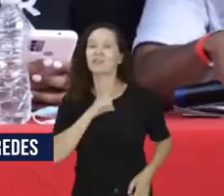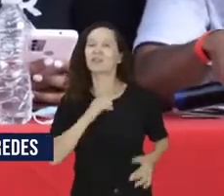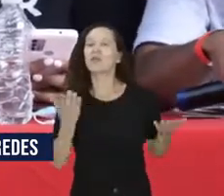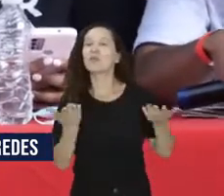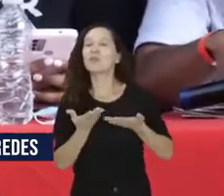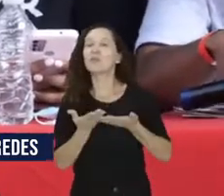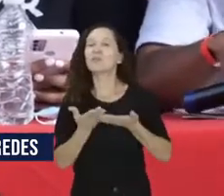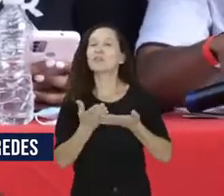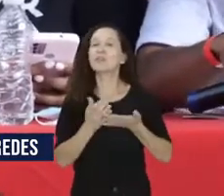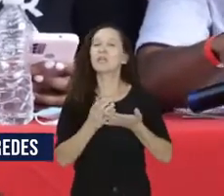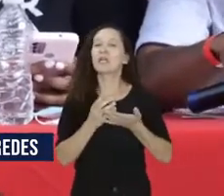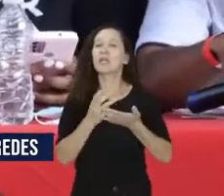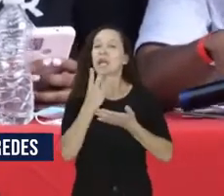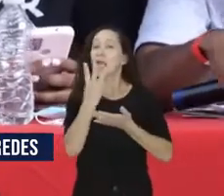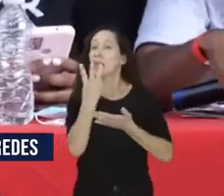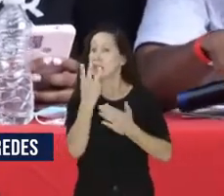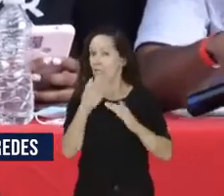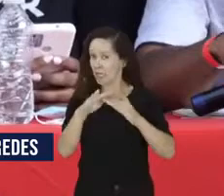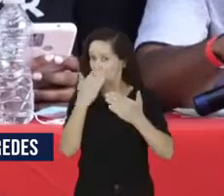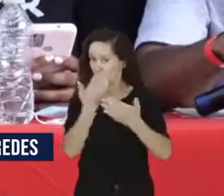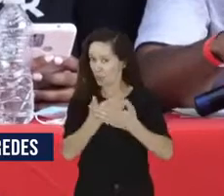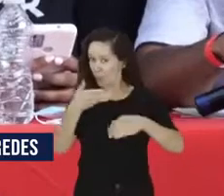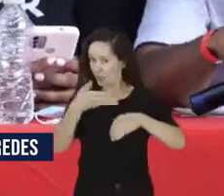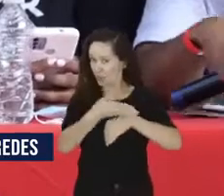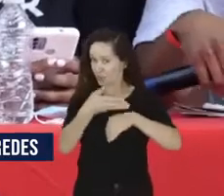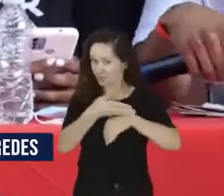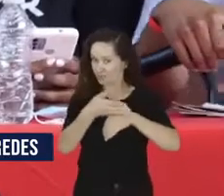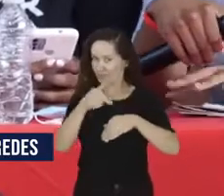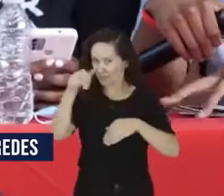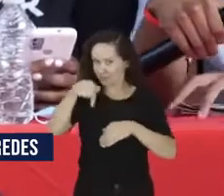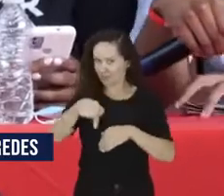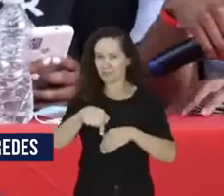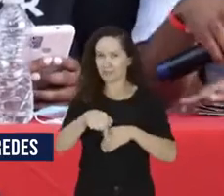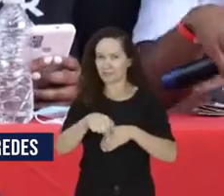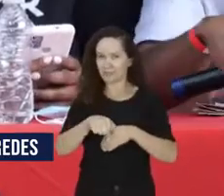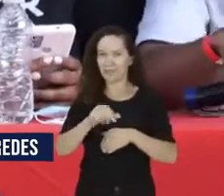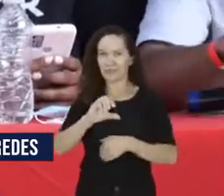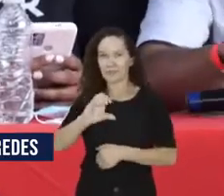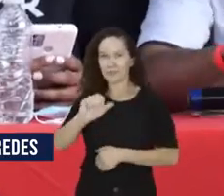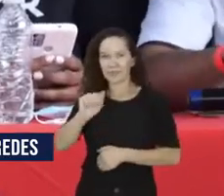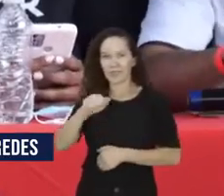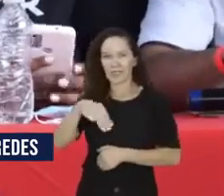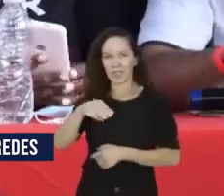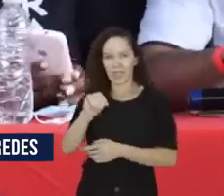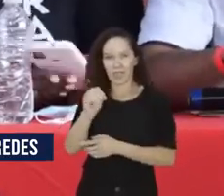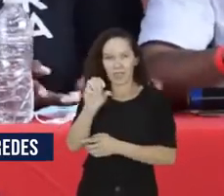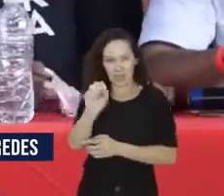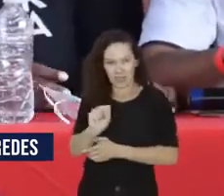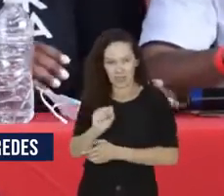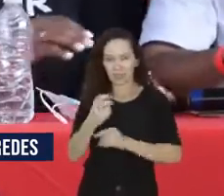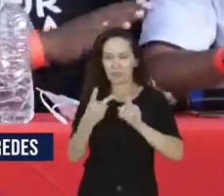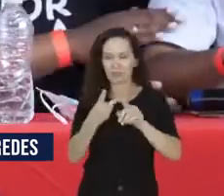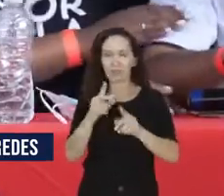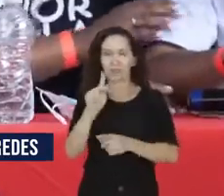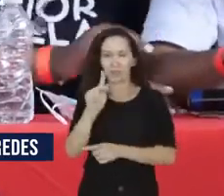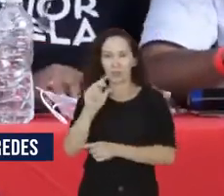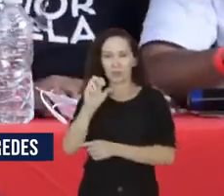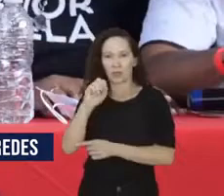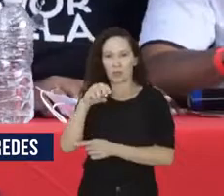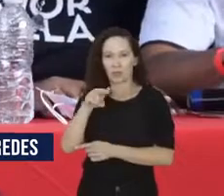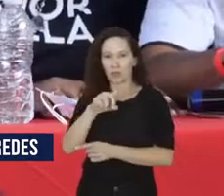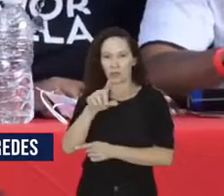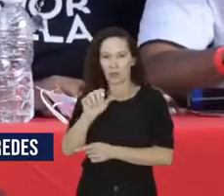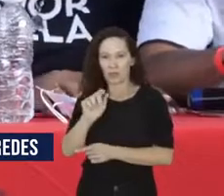escolas presentes: Campos Salles, Gonzaguinha e Abraão